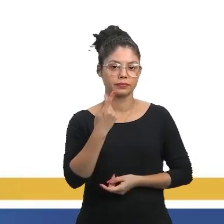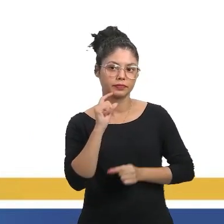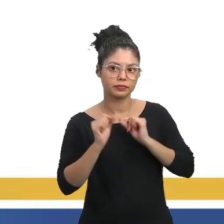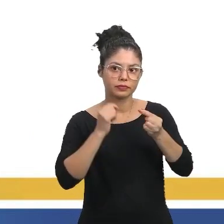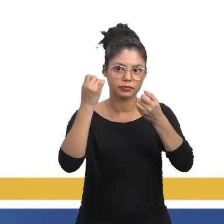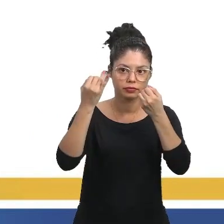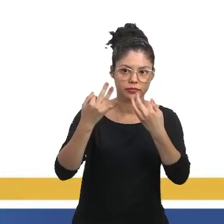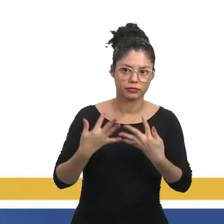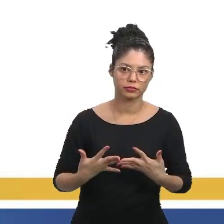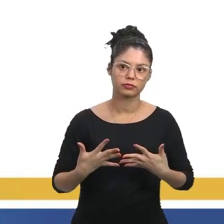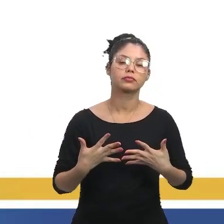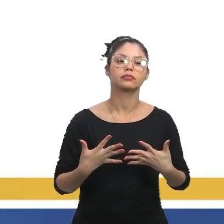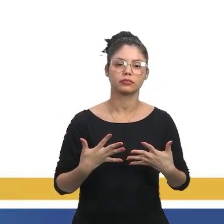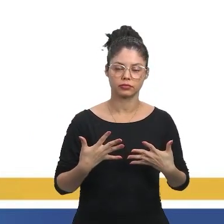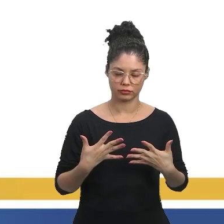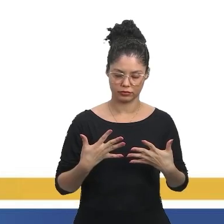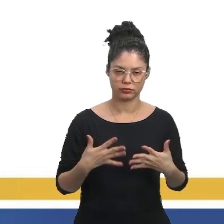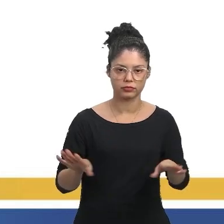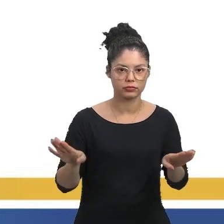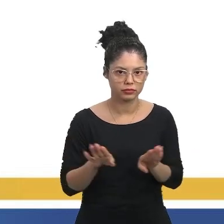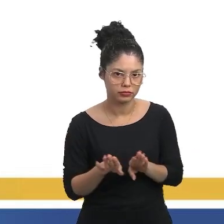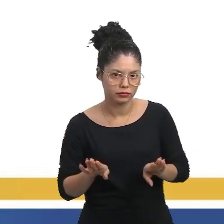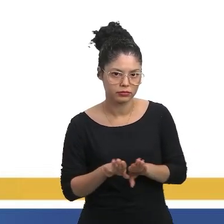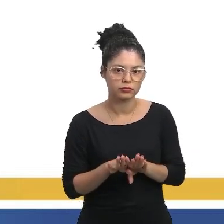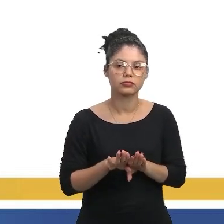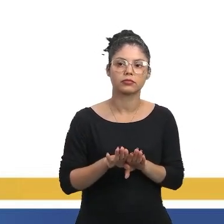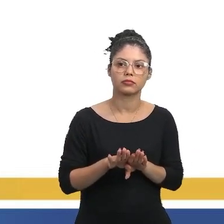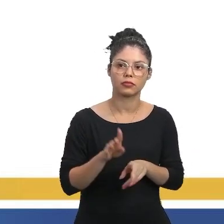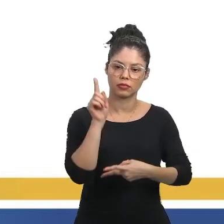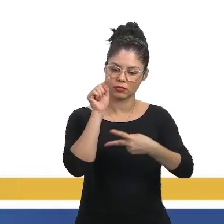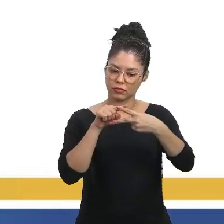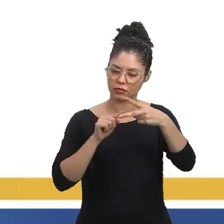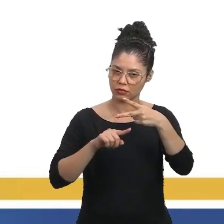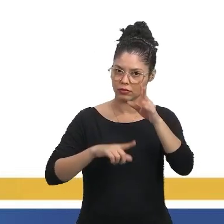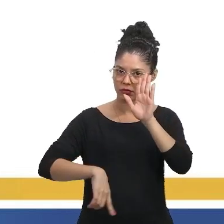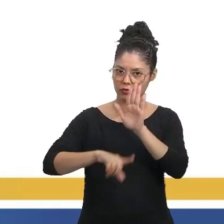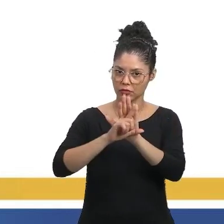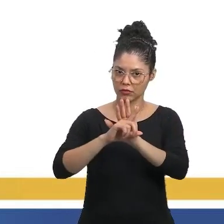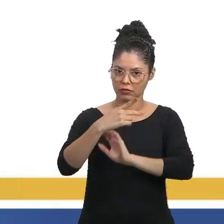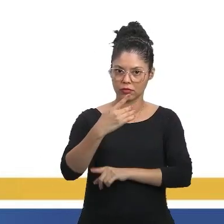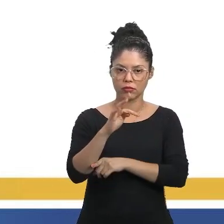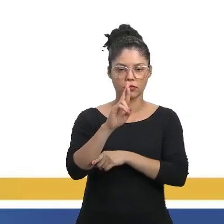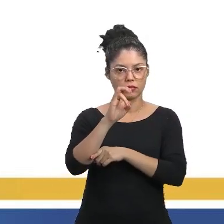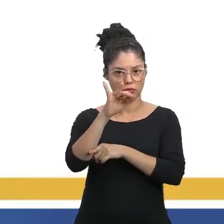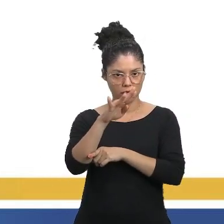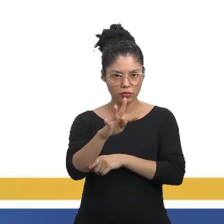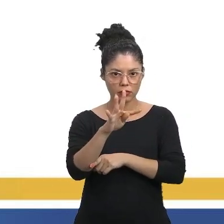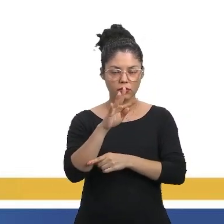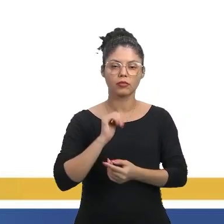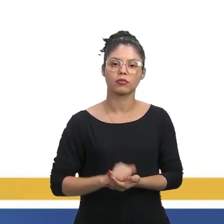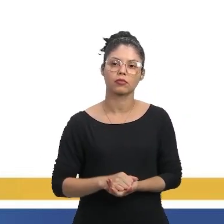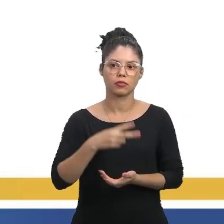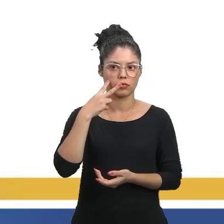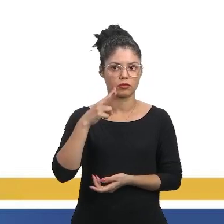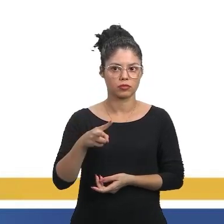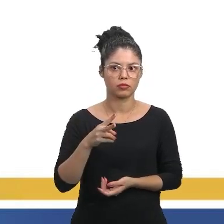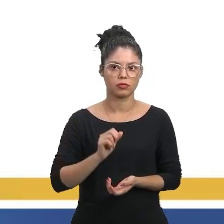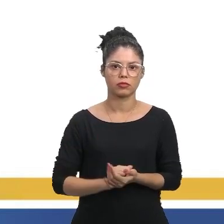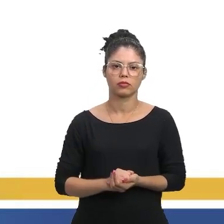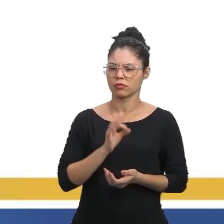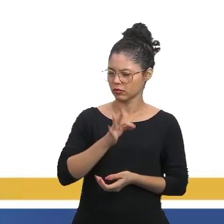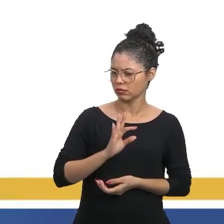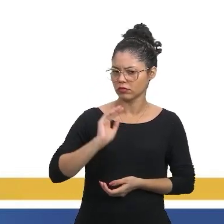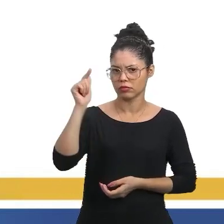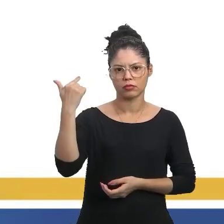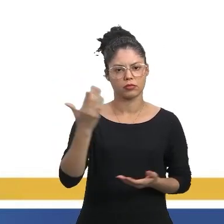Diz que o modelo também explica duas leis, que é a de Proust A lei de Proust nós vamos ver ela